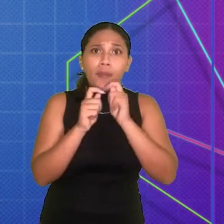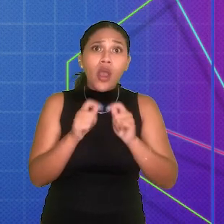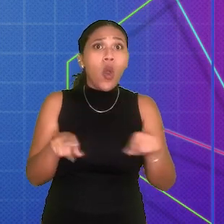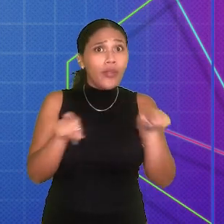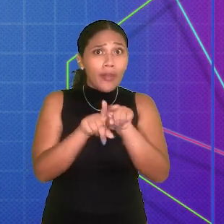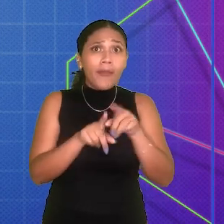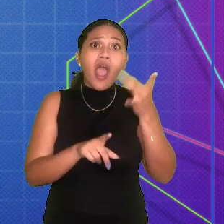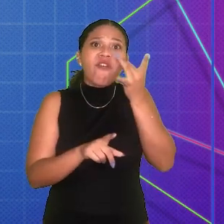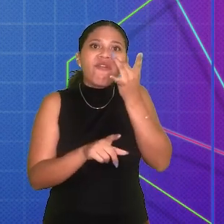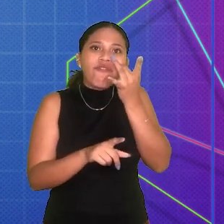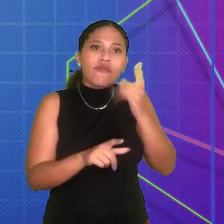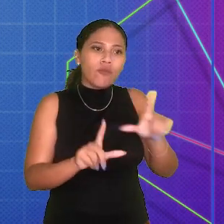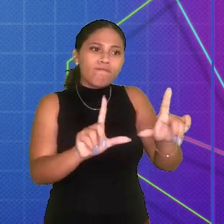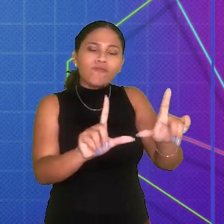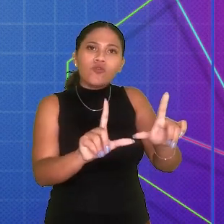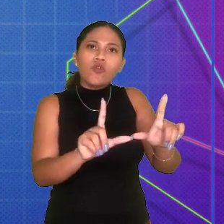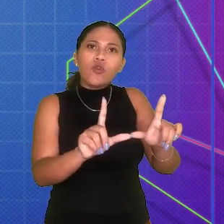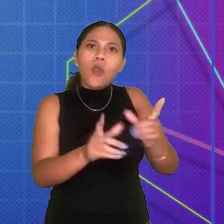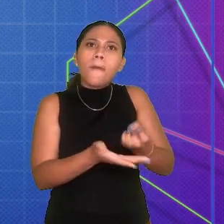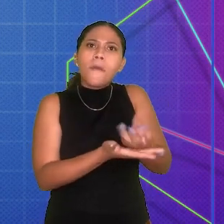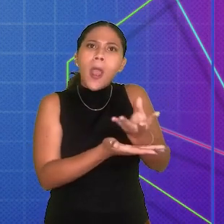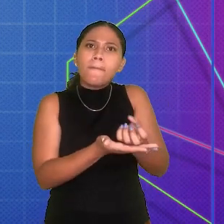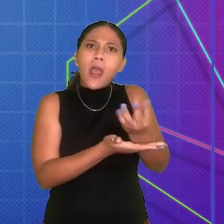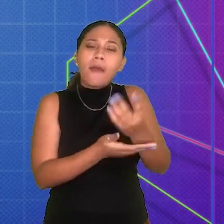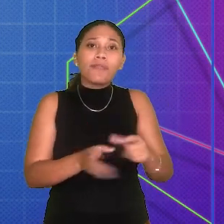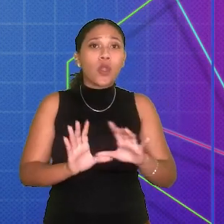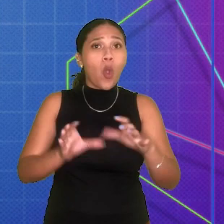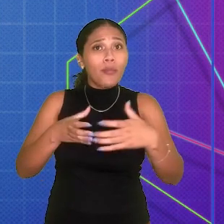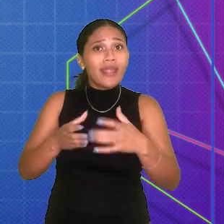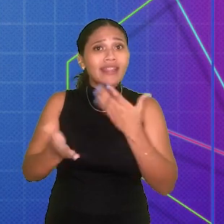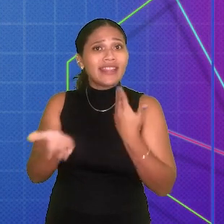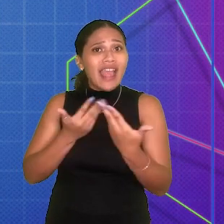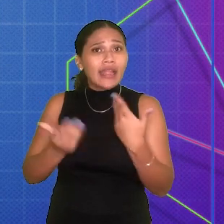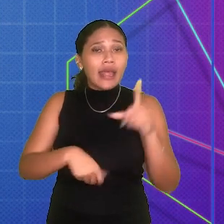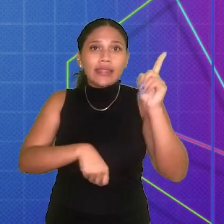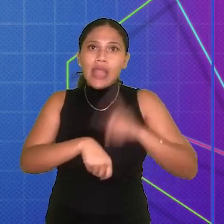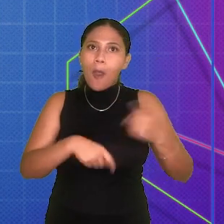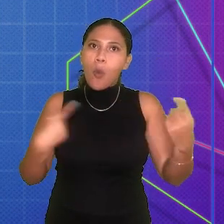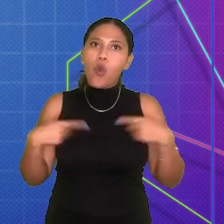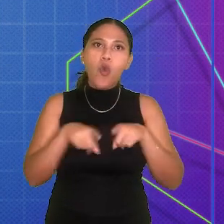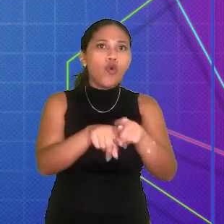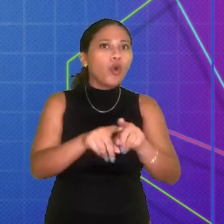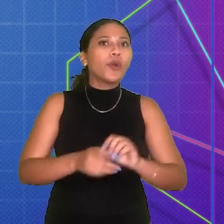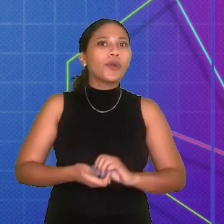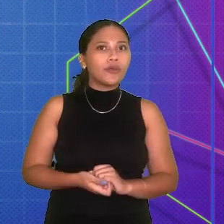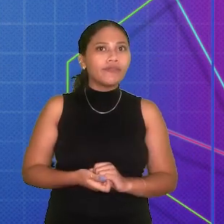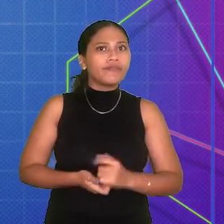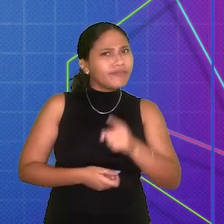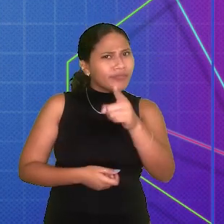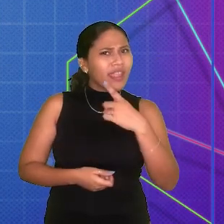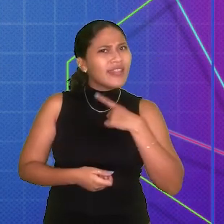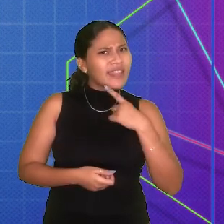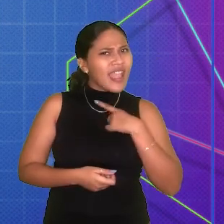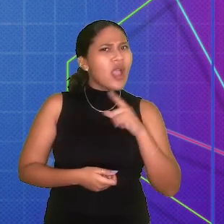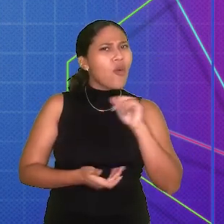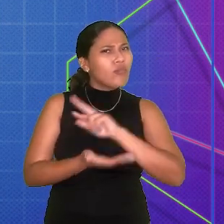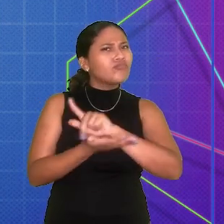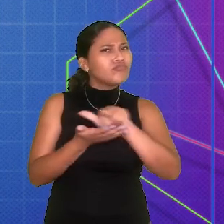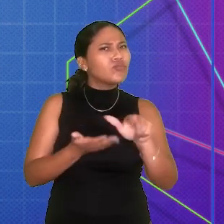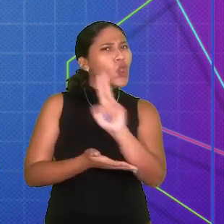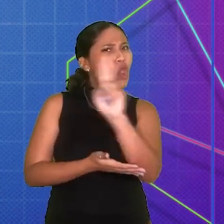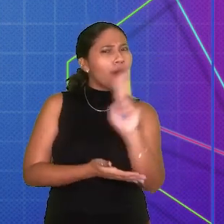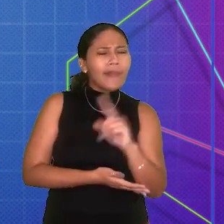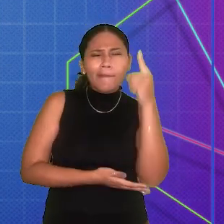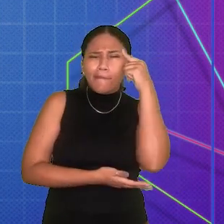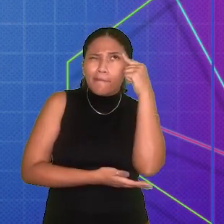de lançamentos e integrando a comunidade que interage e comenta em tempo real. Você deve ter uma série de nomes que